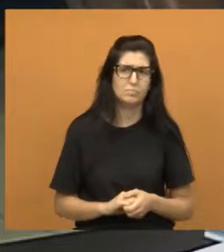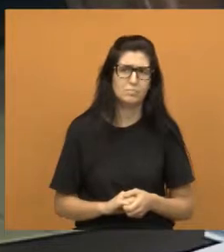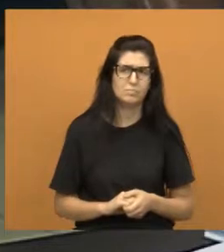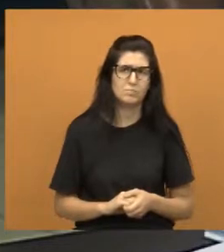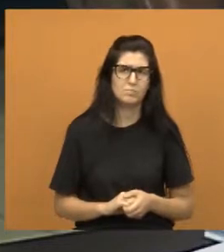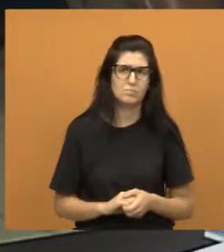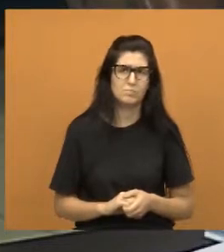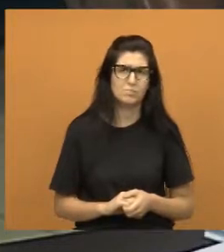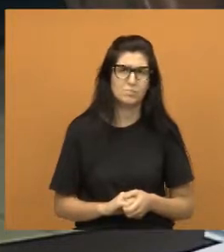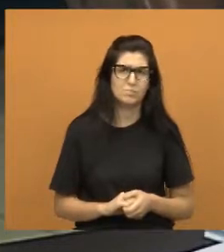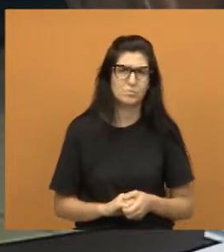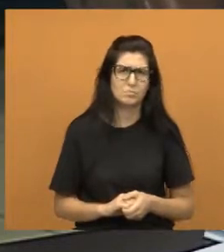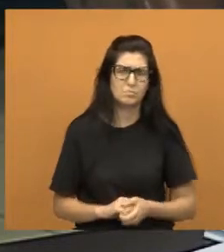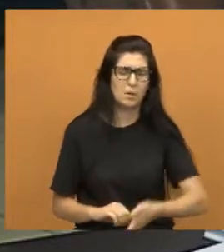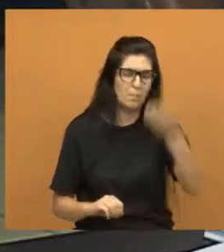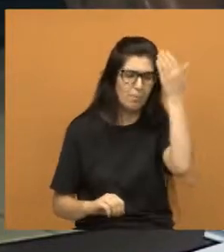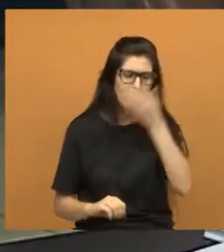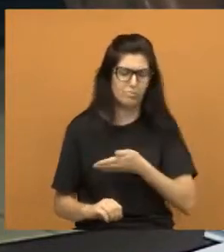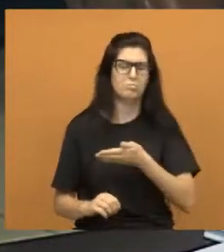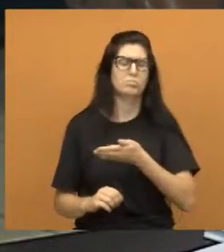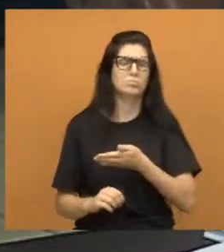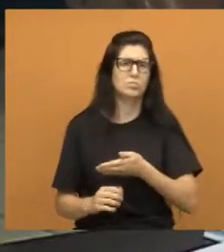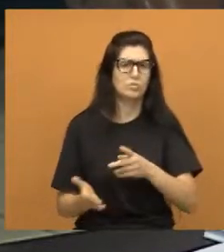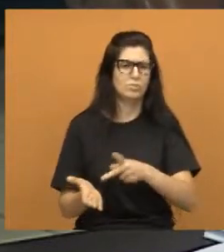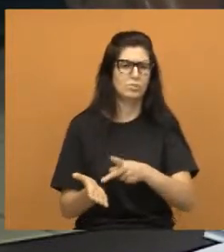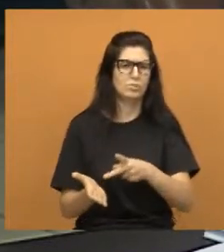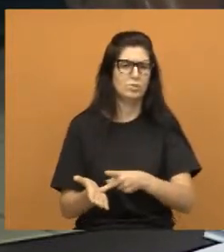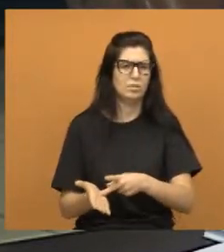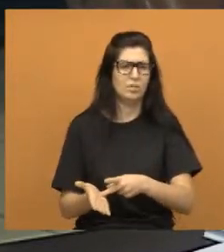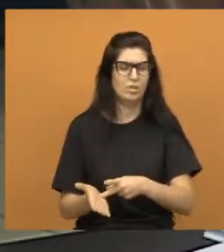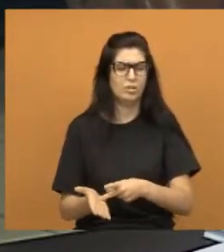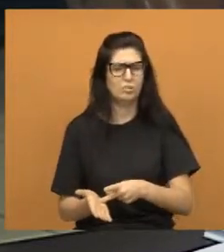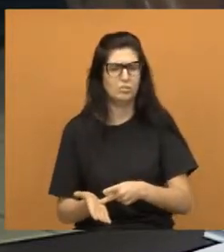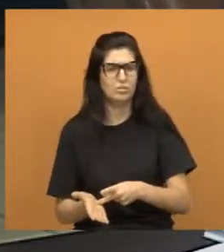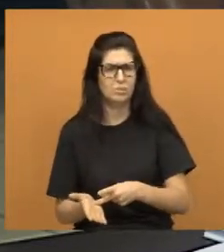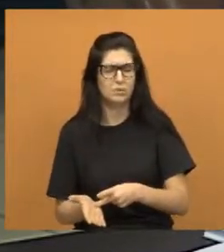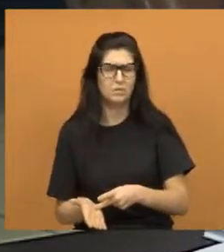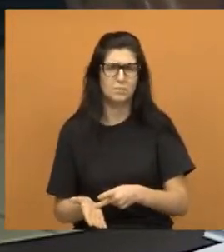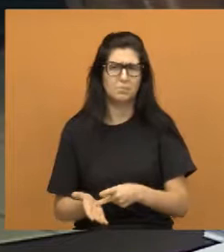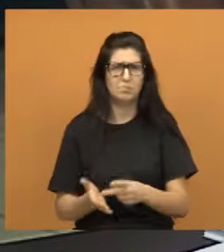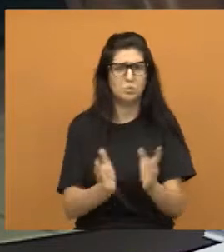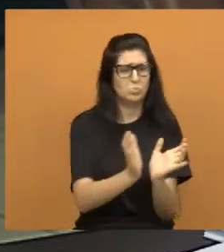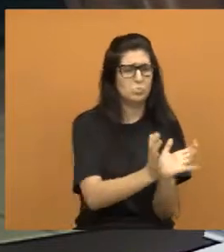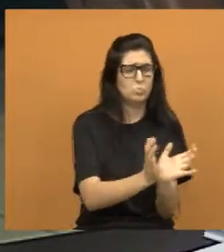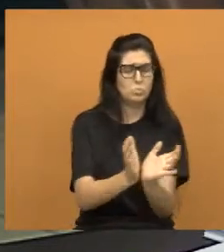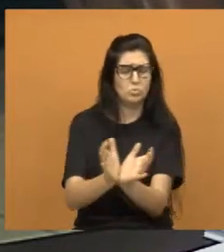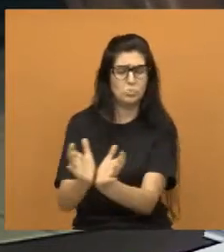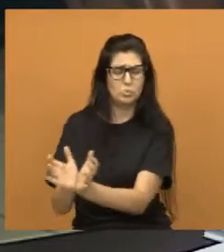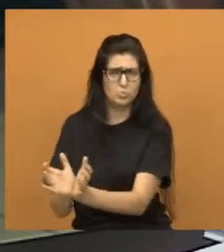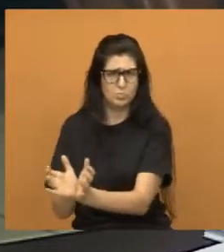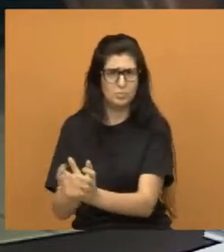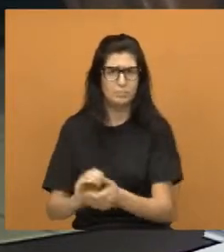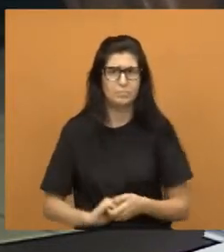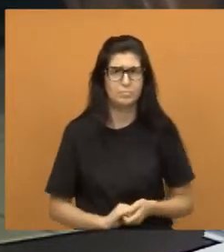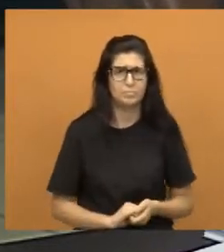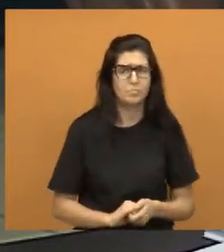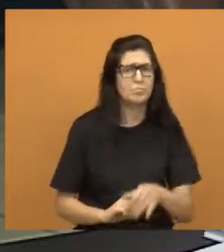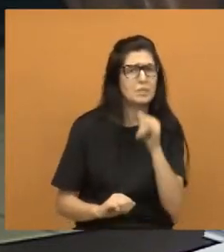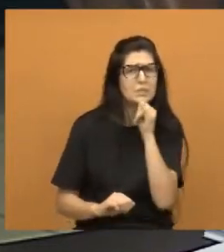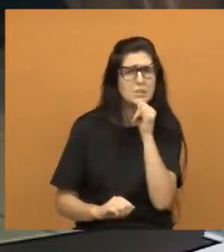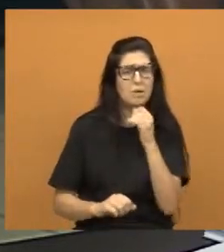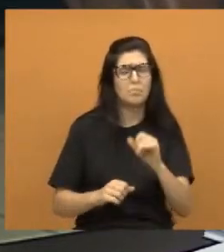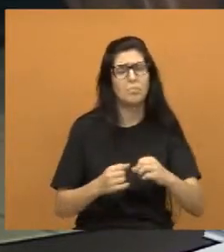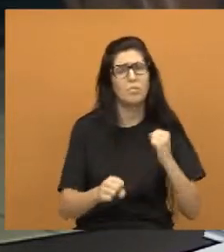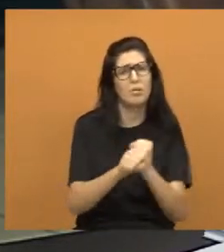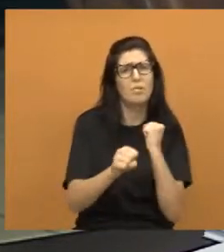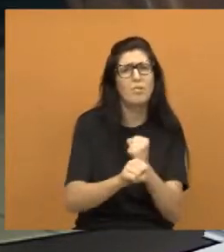vamos dizer, evidência ao patrocínio das equipes. Então, dificilmente você vê um projeto, por exemplo, da reforma de um campo